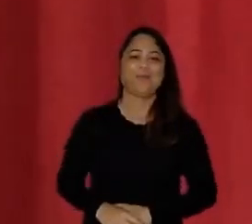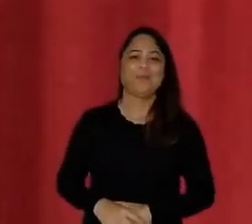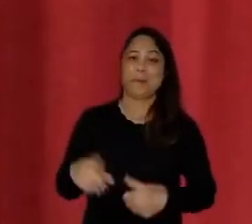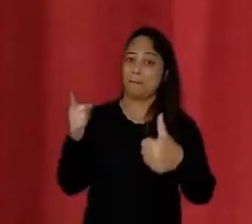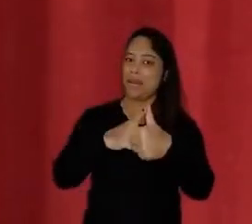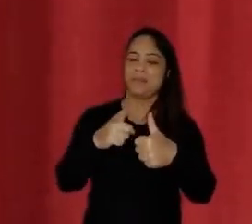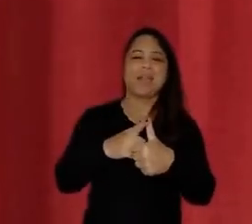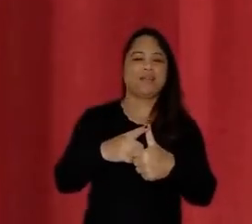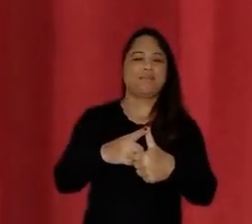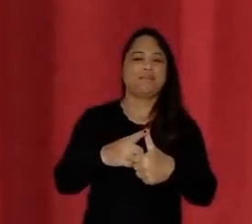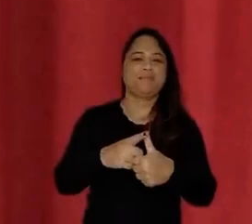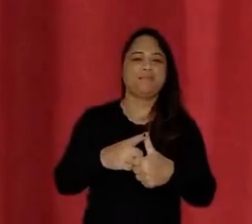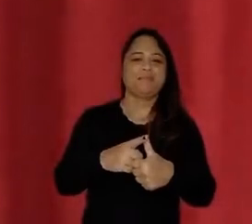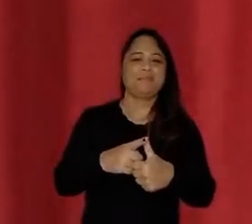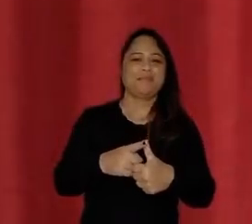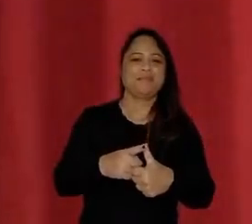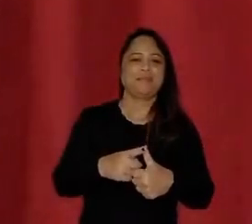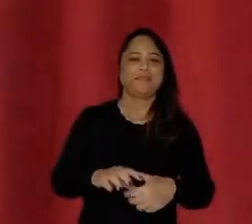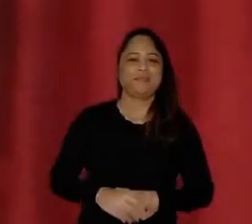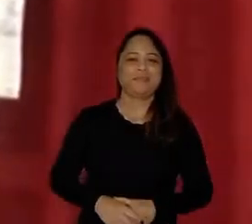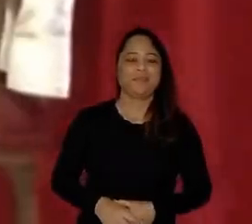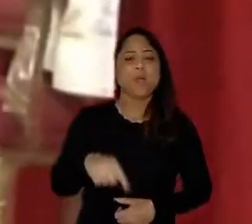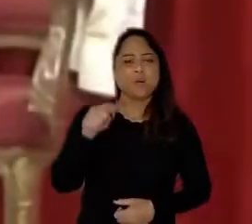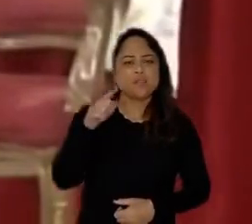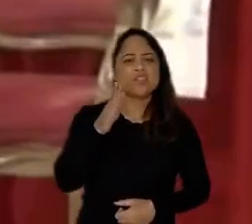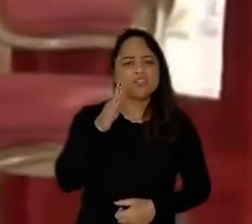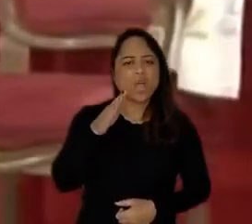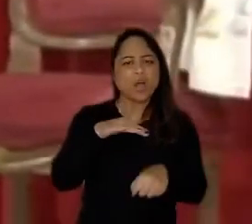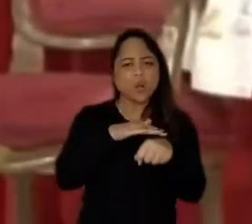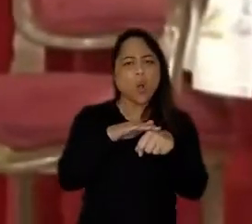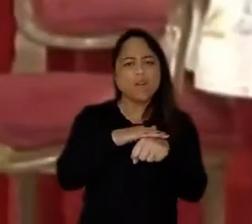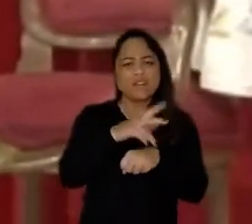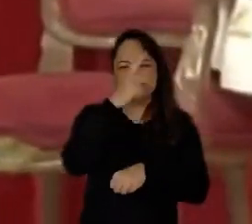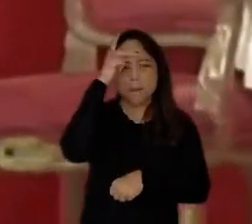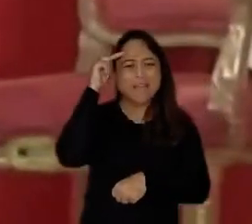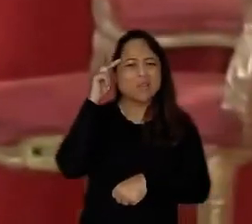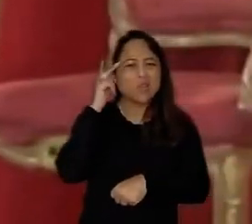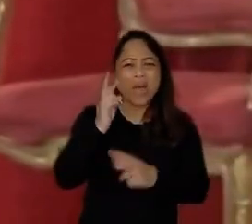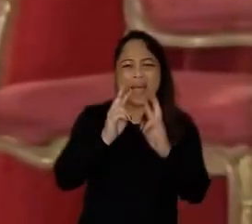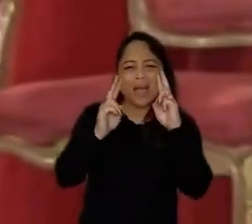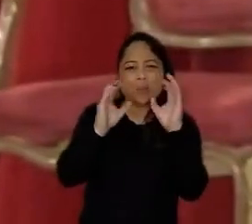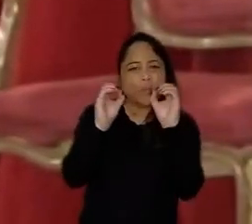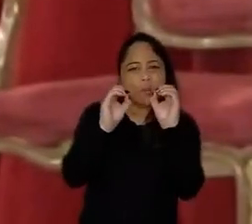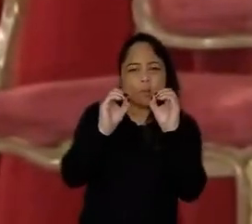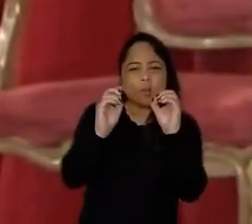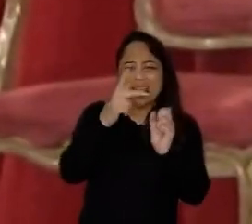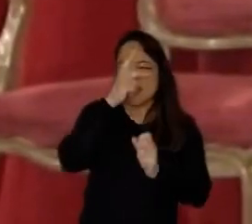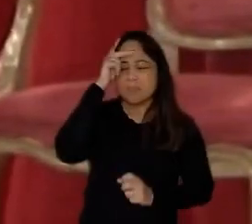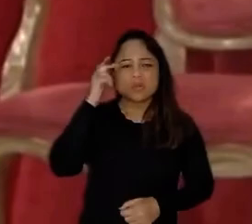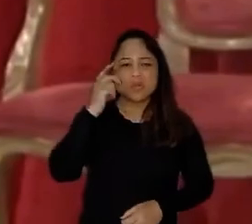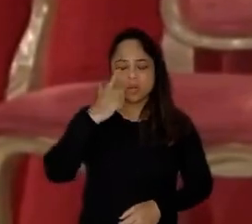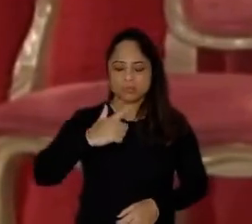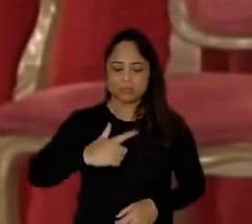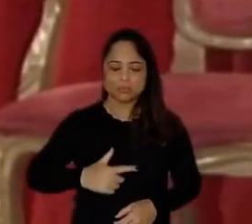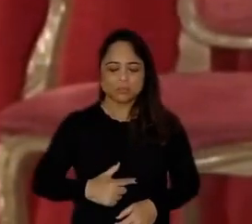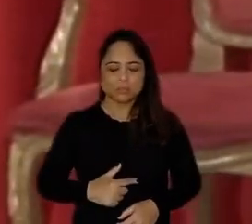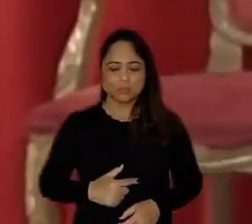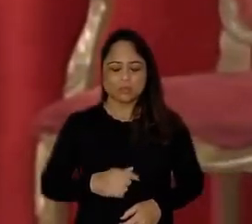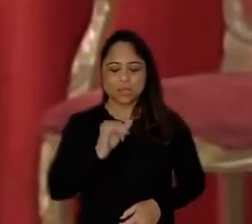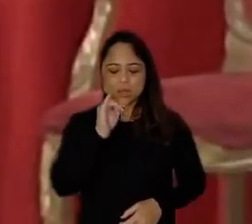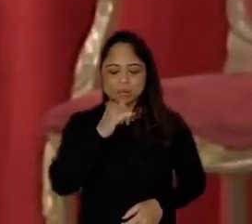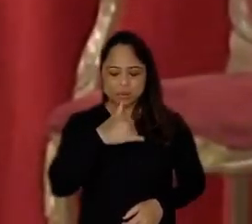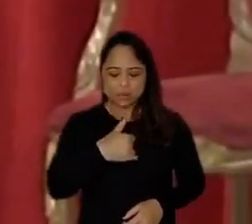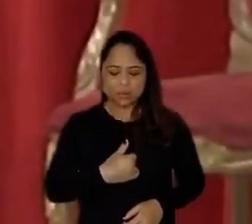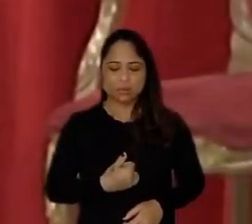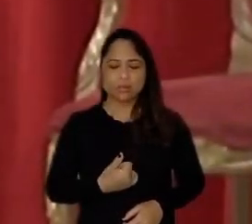Tanto é que se você conversar com quem perdeu a esperança, não tem brilho no olhar, não tem sorriso nos lábios, não tem alegria, o rosto não queima. Por quê?